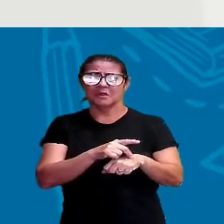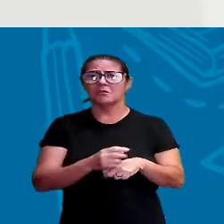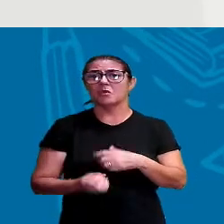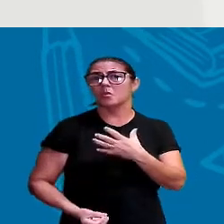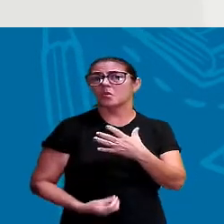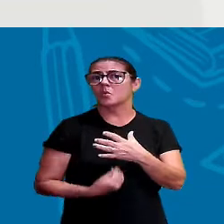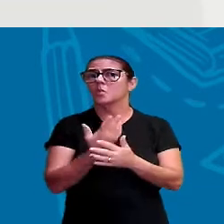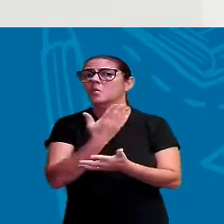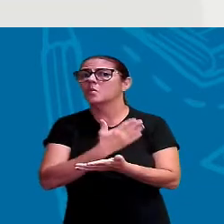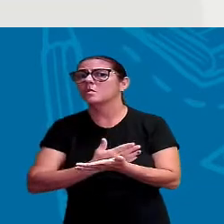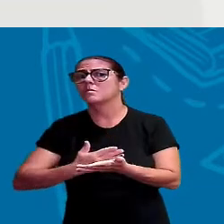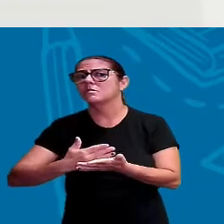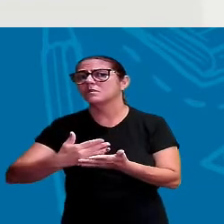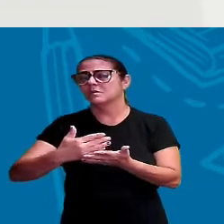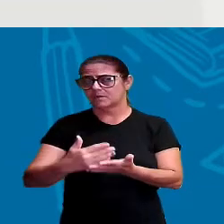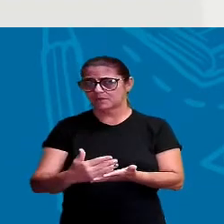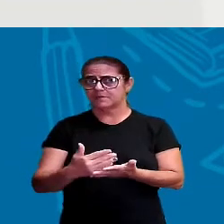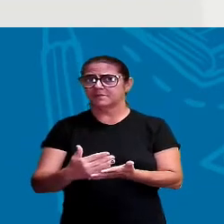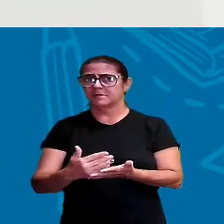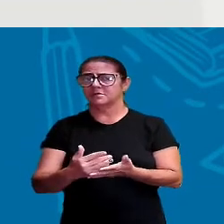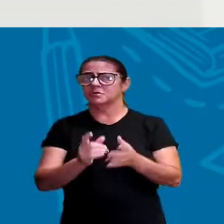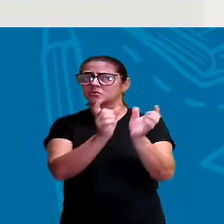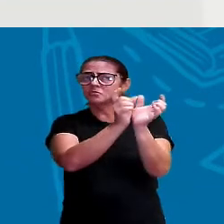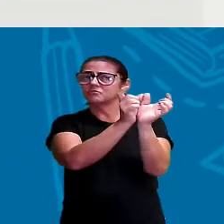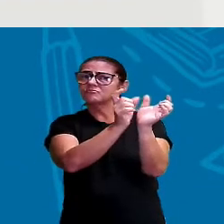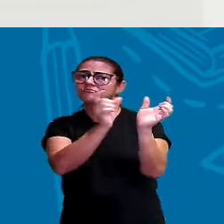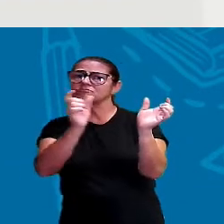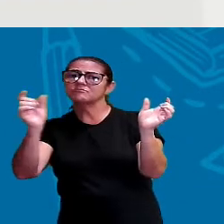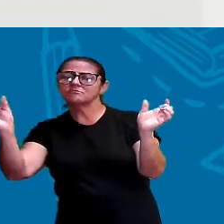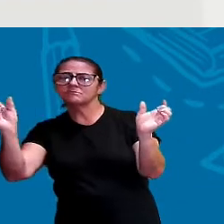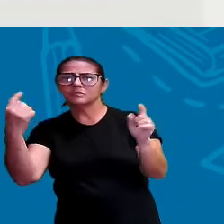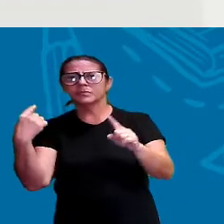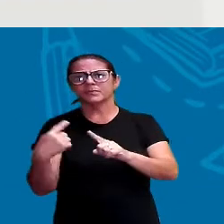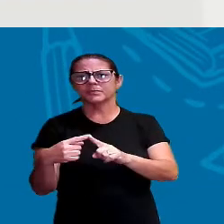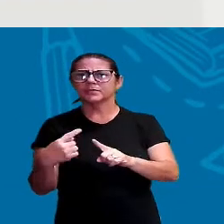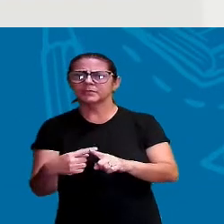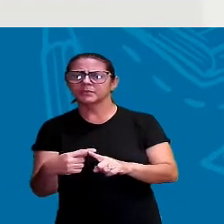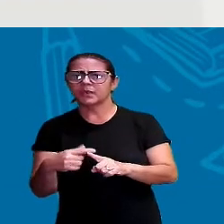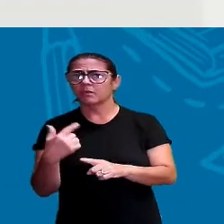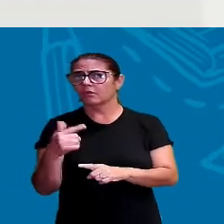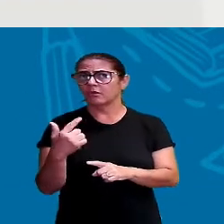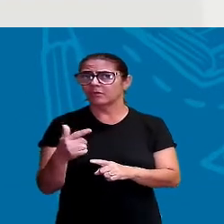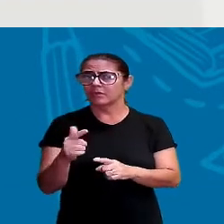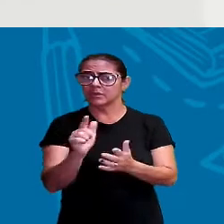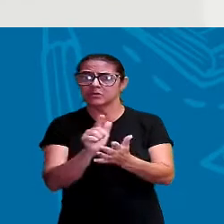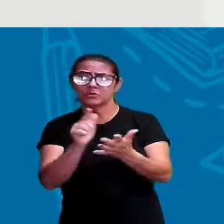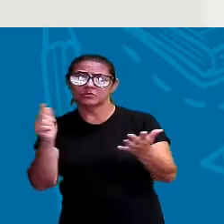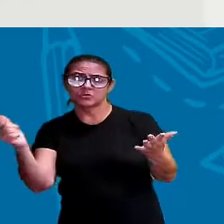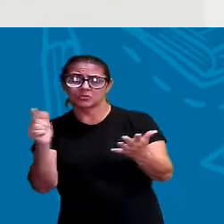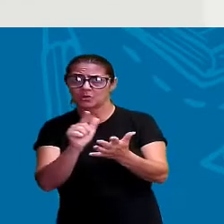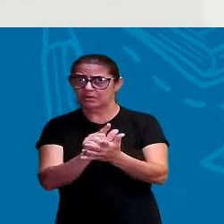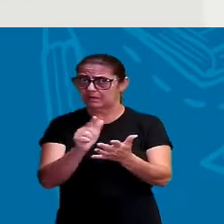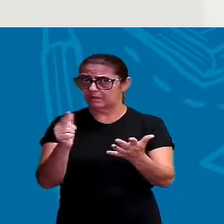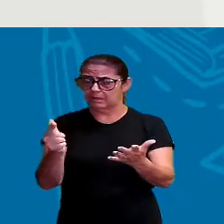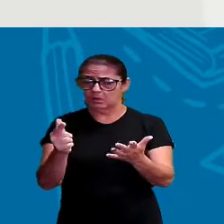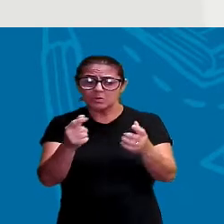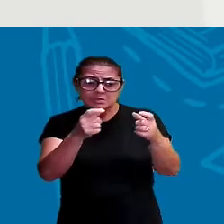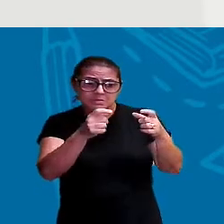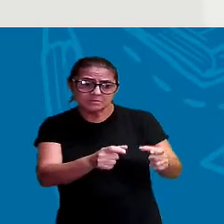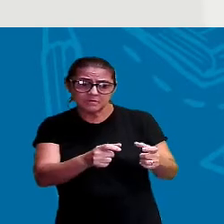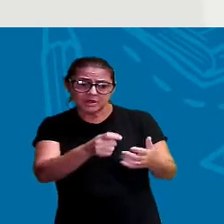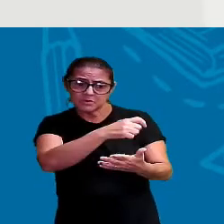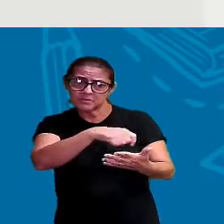onde começou, foi o pontapé inicial das tirinhas. E por quê? Porque não tinha espaço, simplesmente não tinha espaço